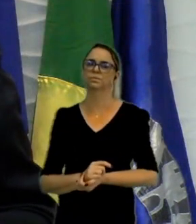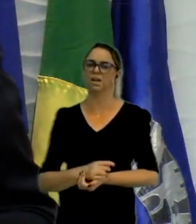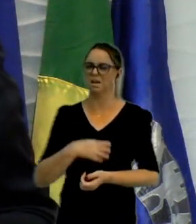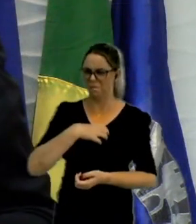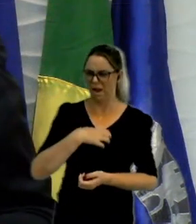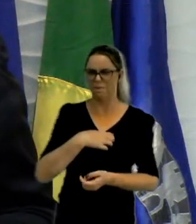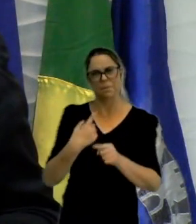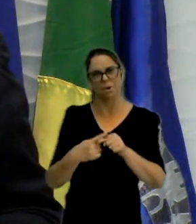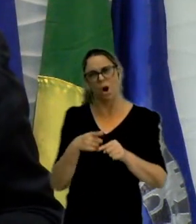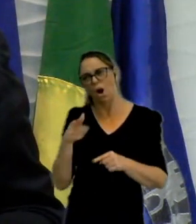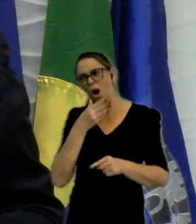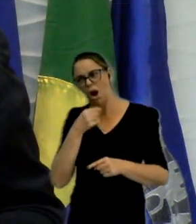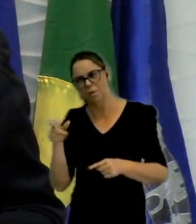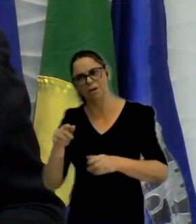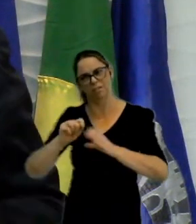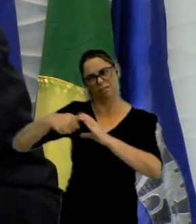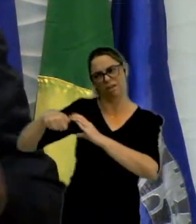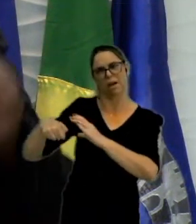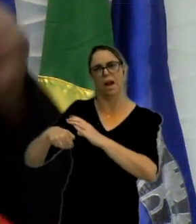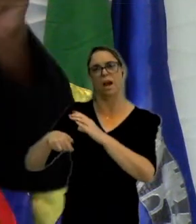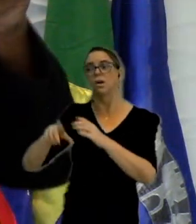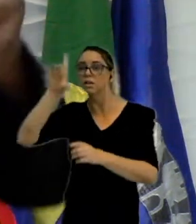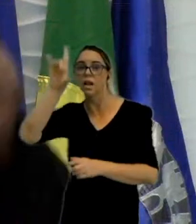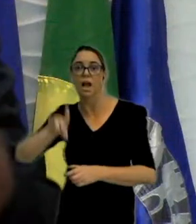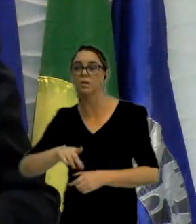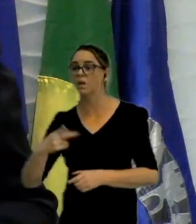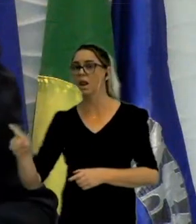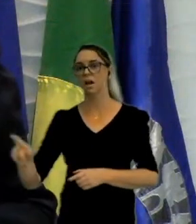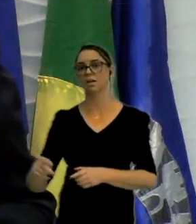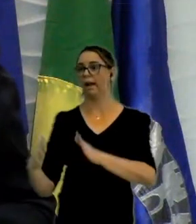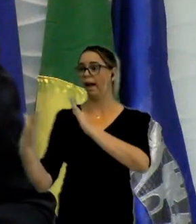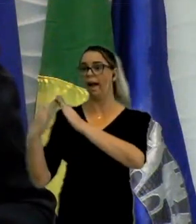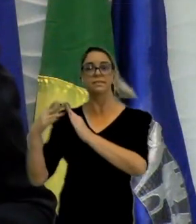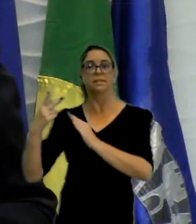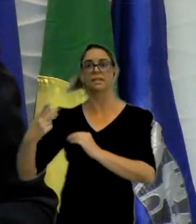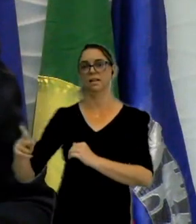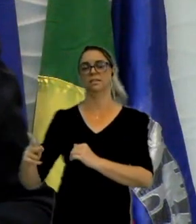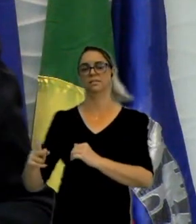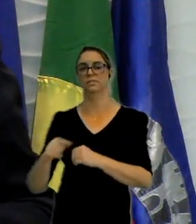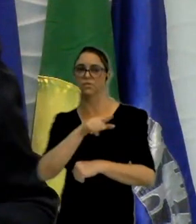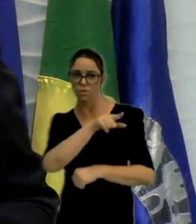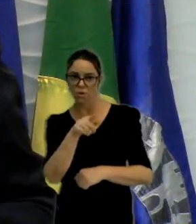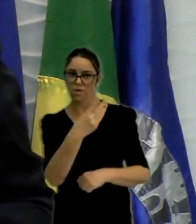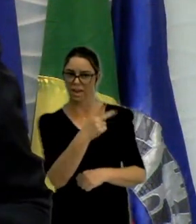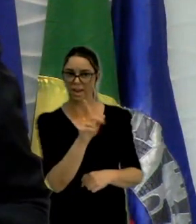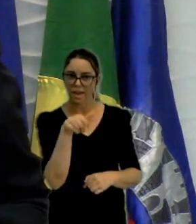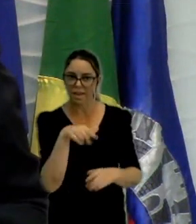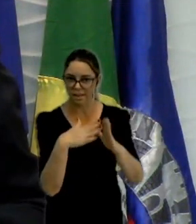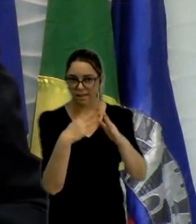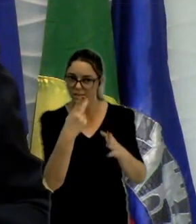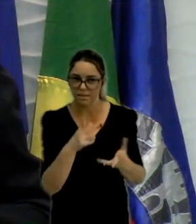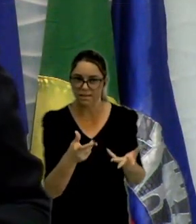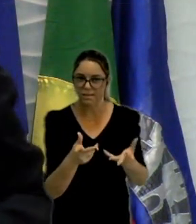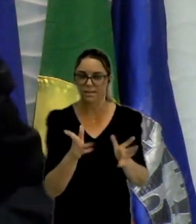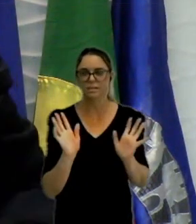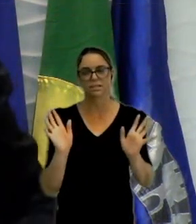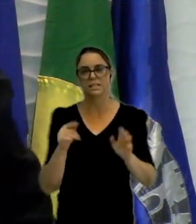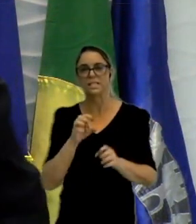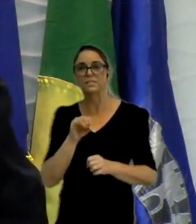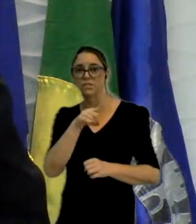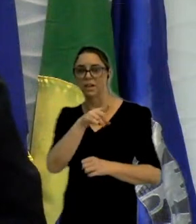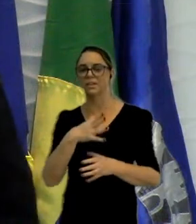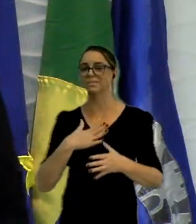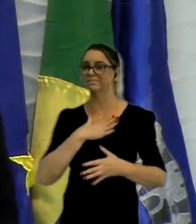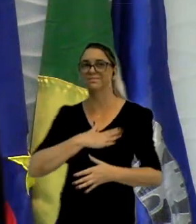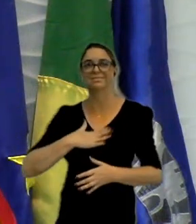com o rapaz. Ele está cobrando o direito dele. Não é na frente da casa de vocês? Se fosse na frente da casa de vocês, vocês estariam